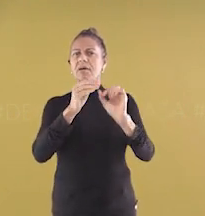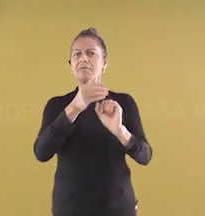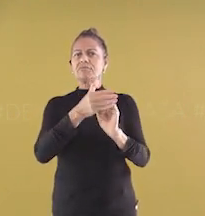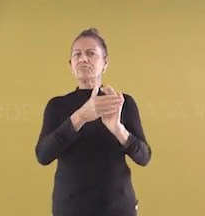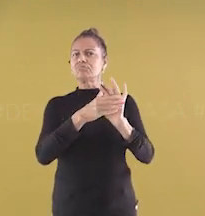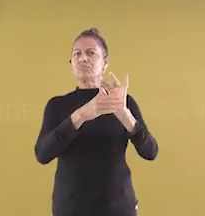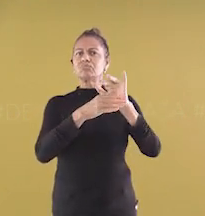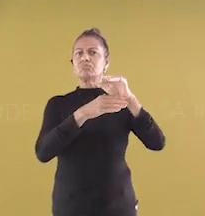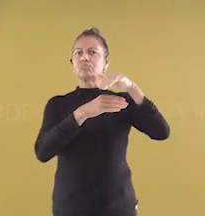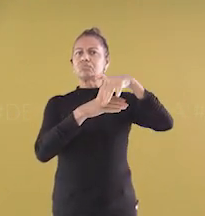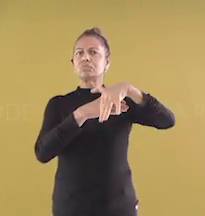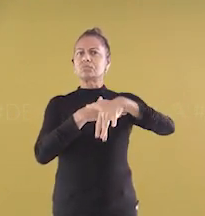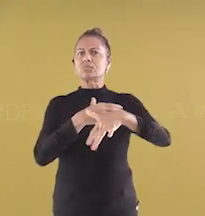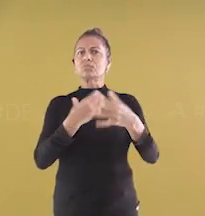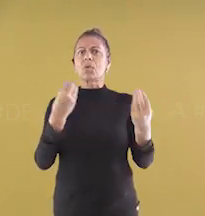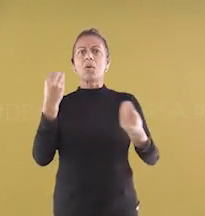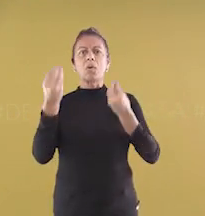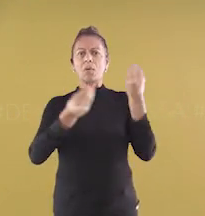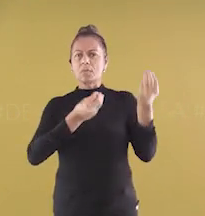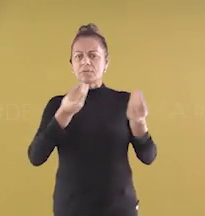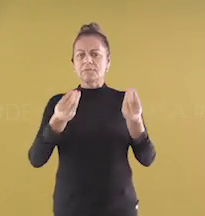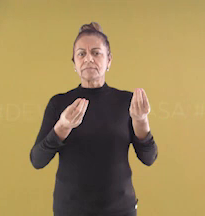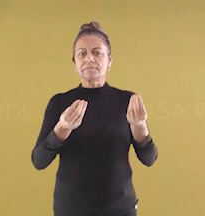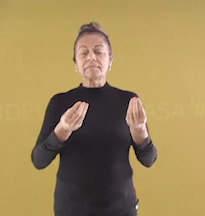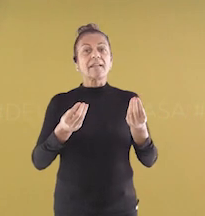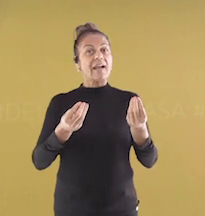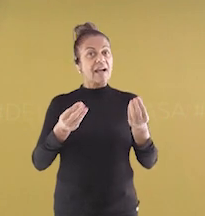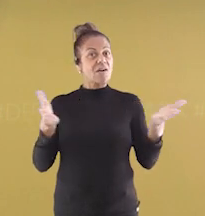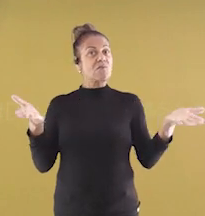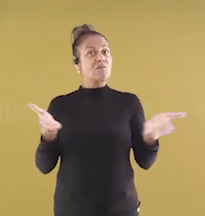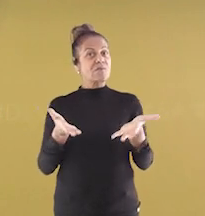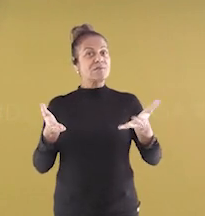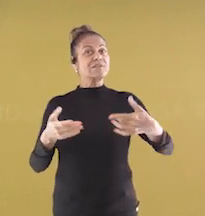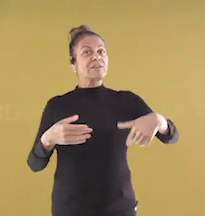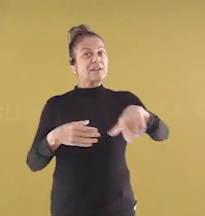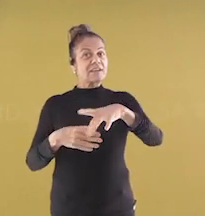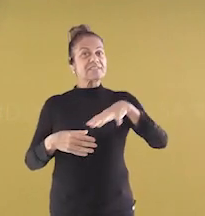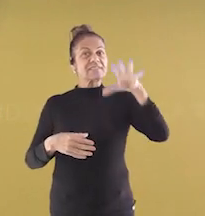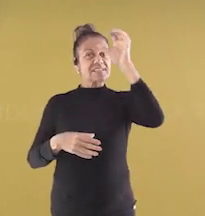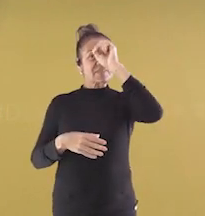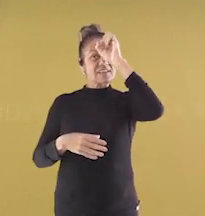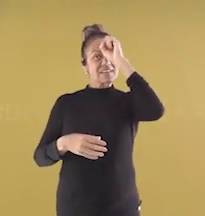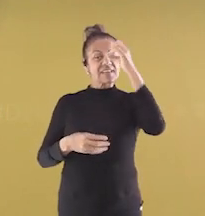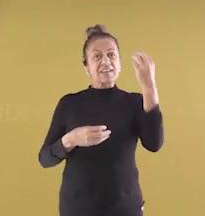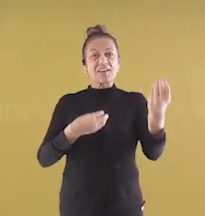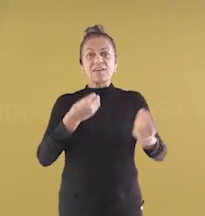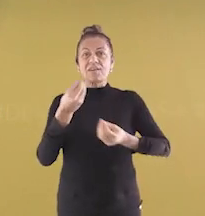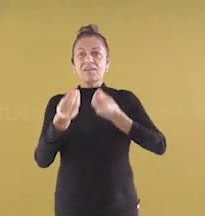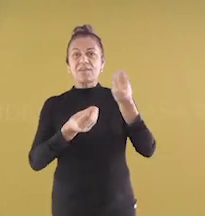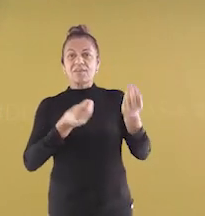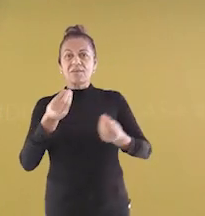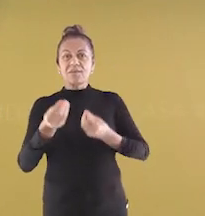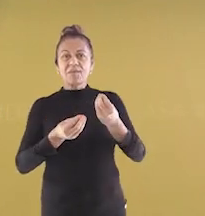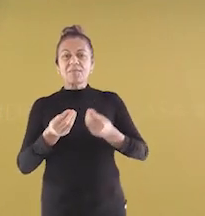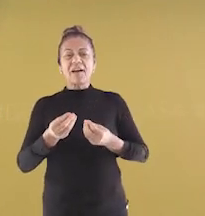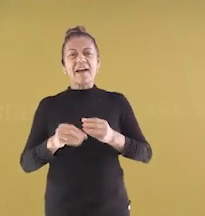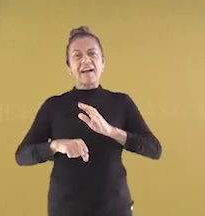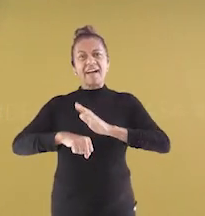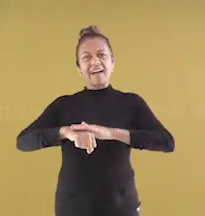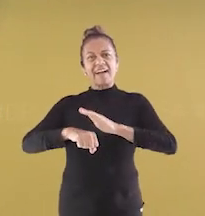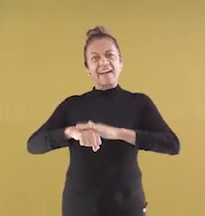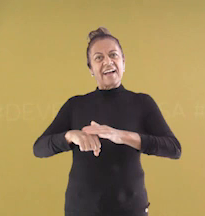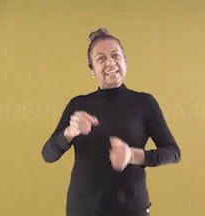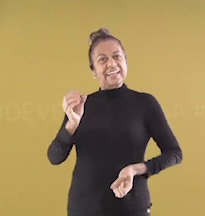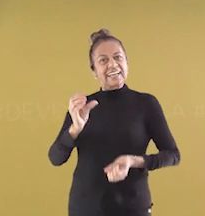junto com seus amigos ou em família. Hoje nós vamos aprender a fazer um vulcão que espelhe lava e